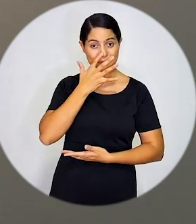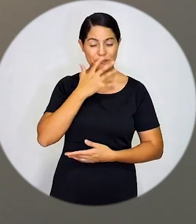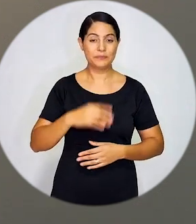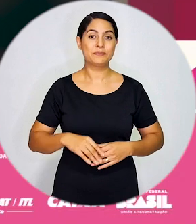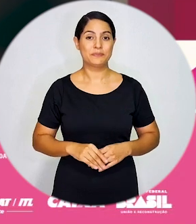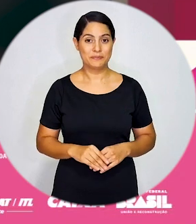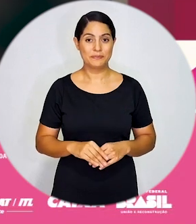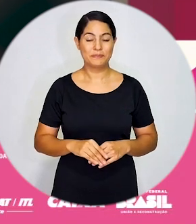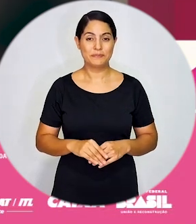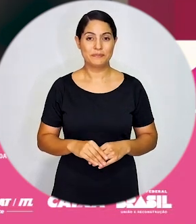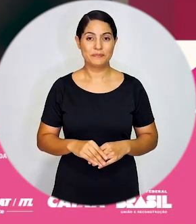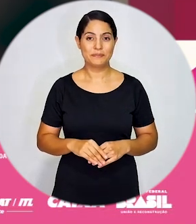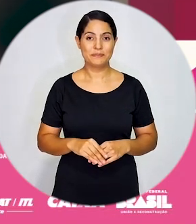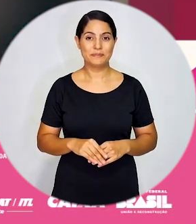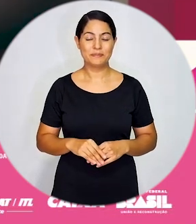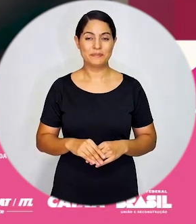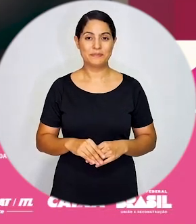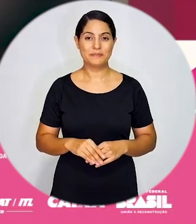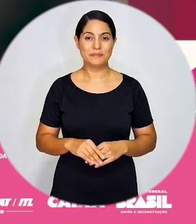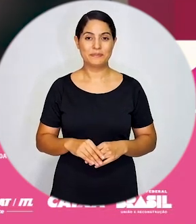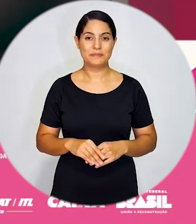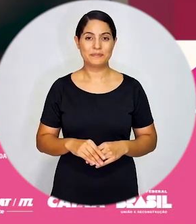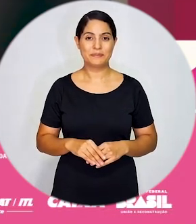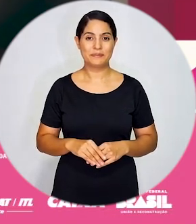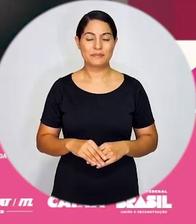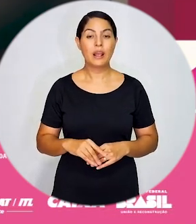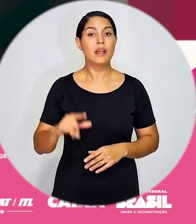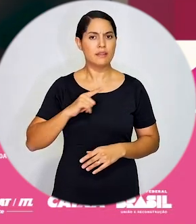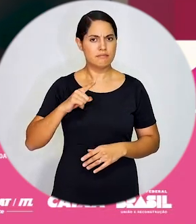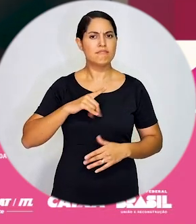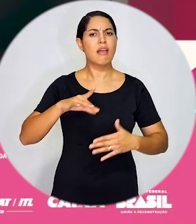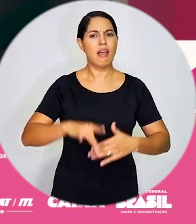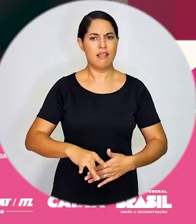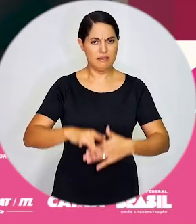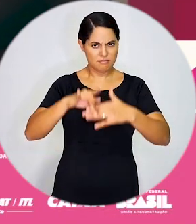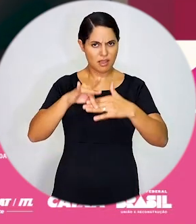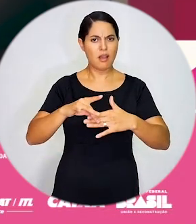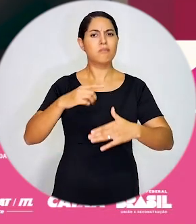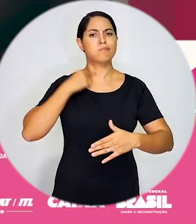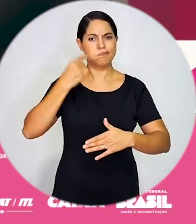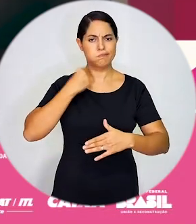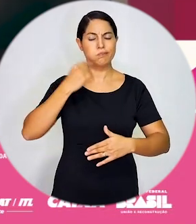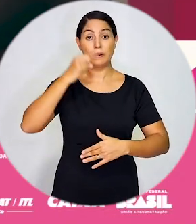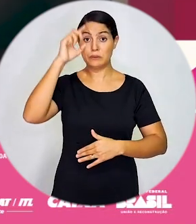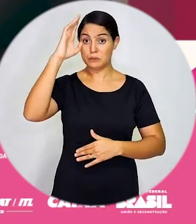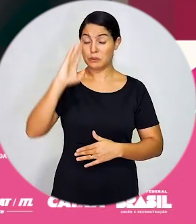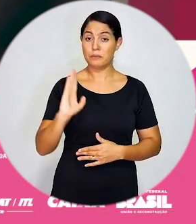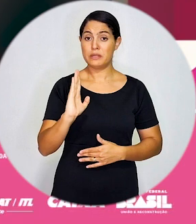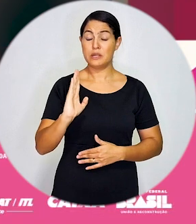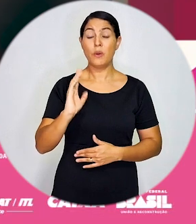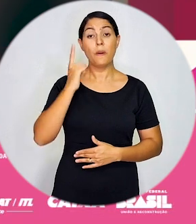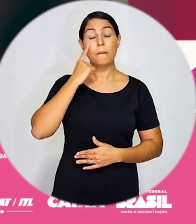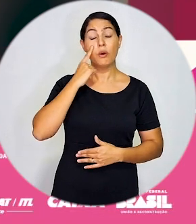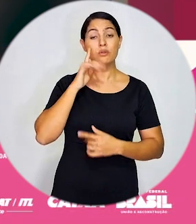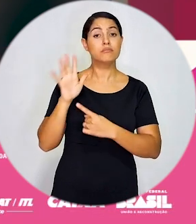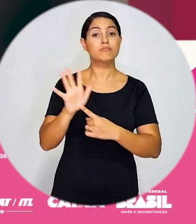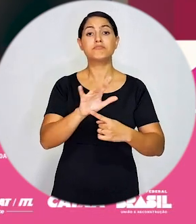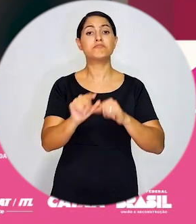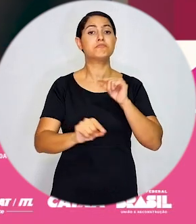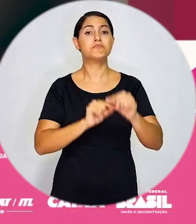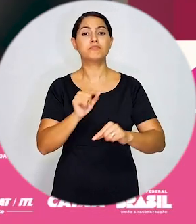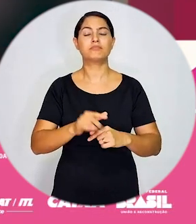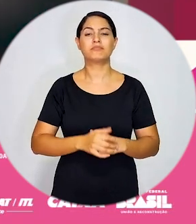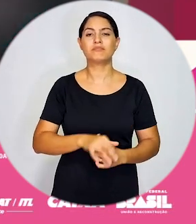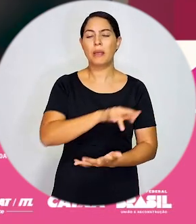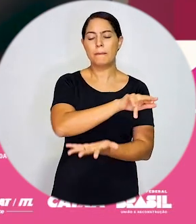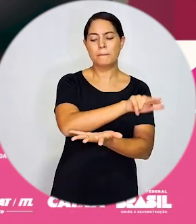Acompanhe. Nossa presença na liderança da advocacia brasileira reflete o compromisso de um comando